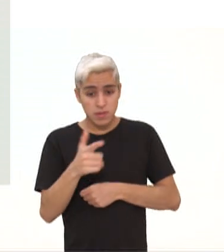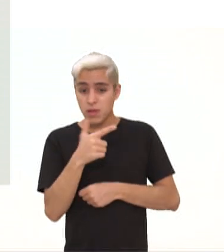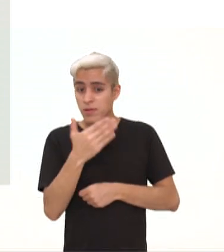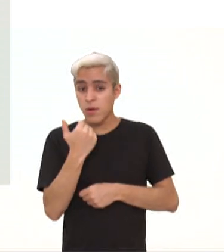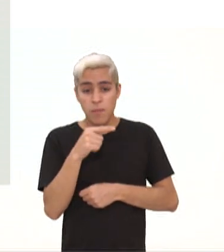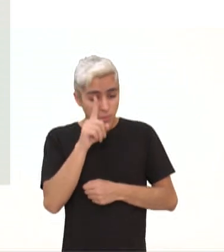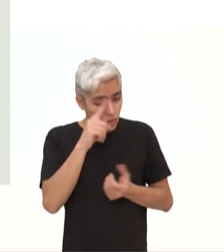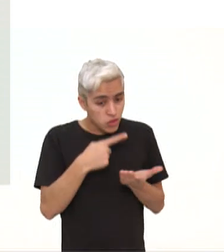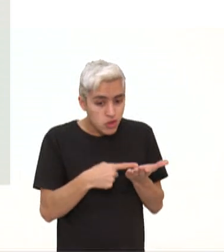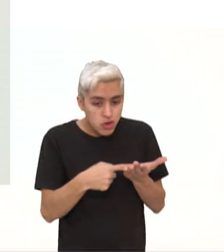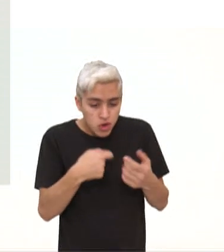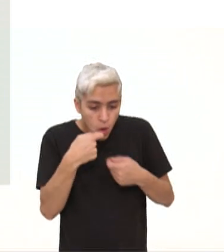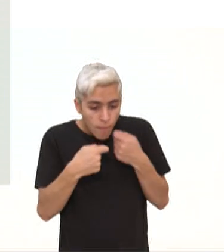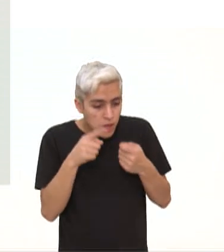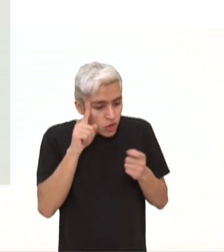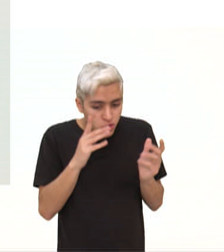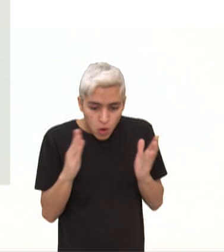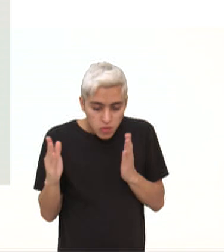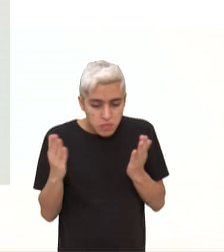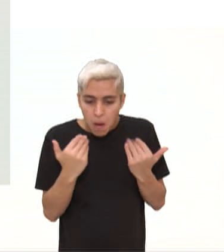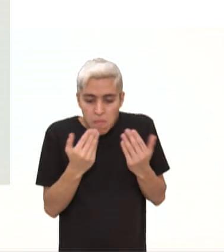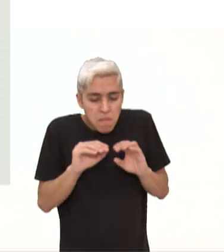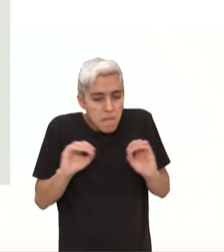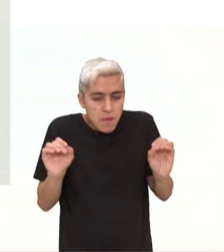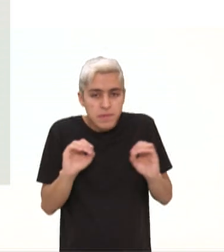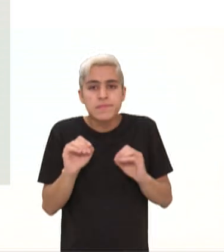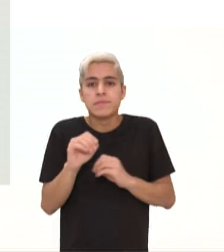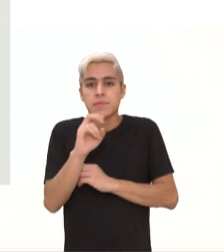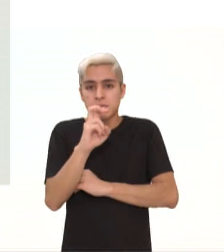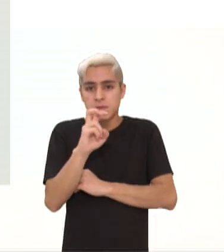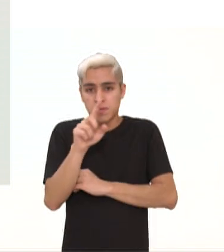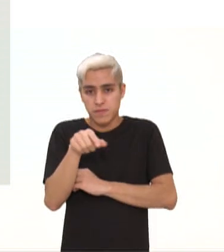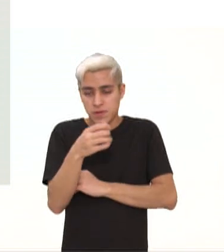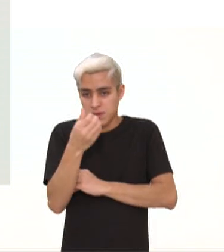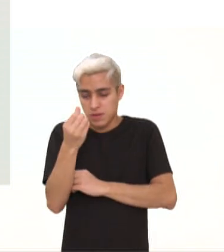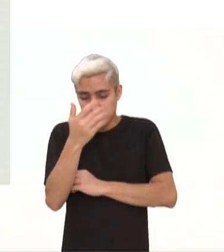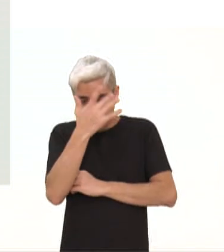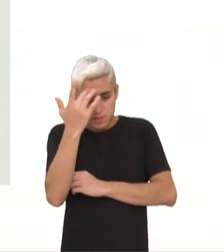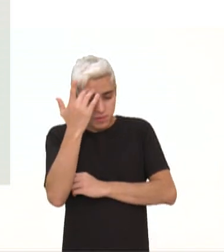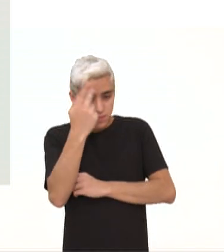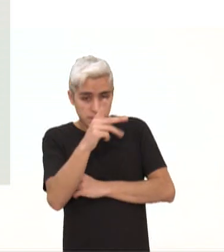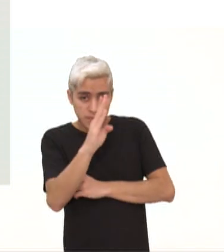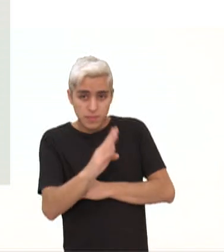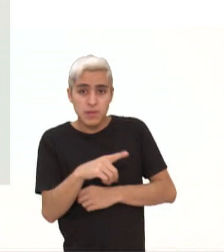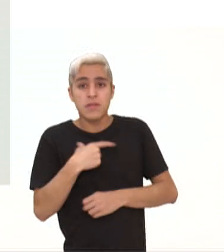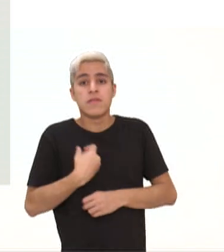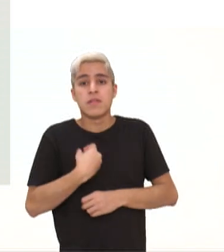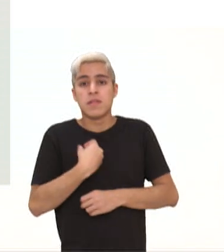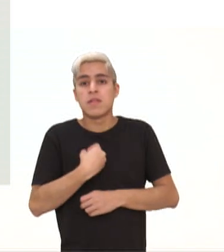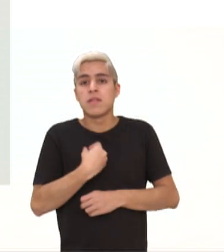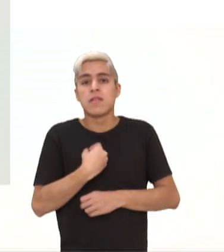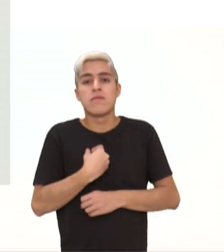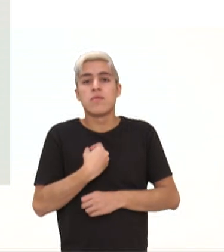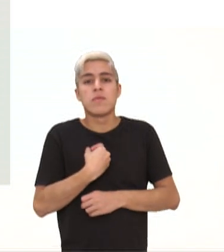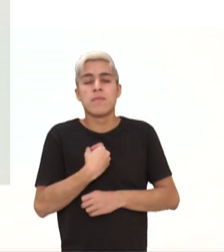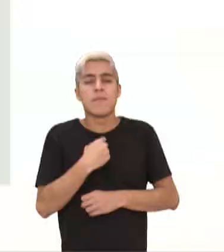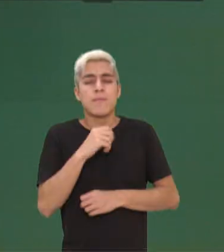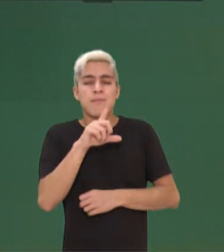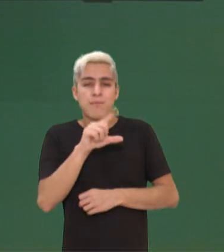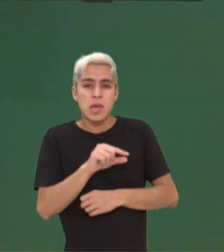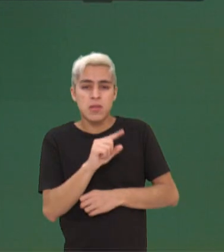os dias. Então, nós temos ali também 5,6% dos brasileiros que vivem com menos de